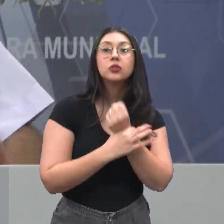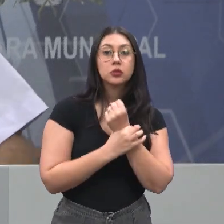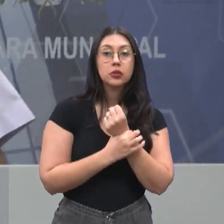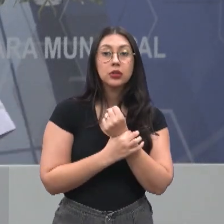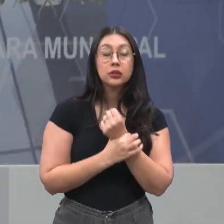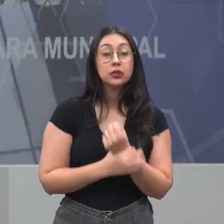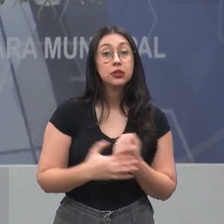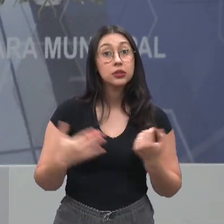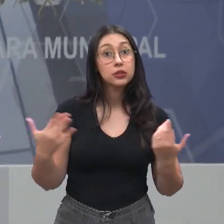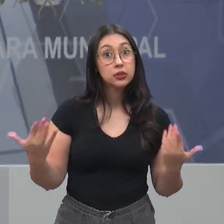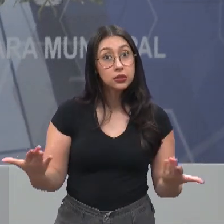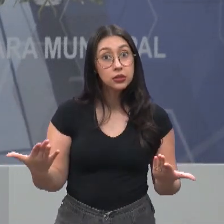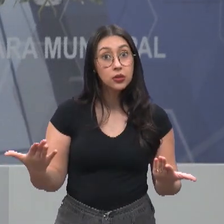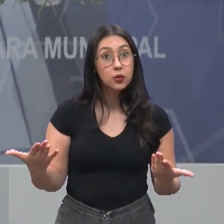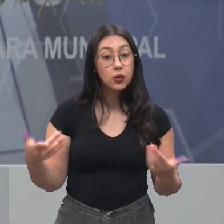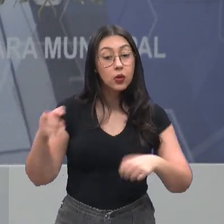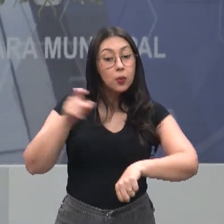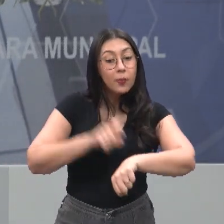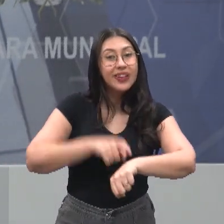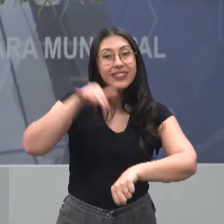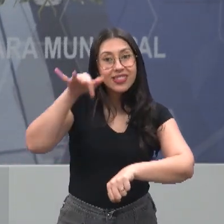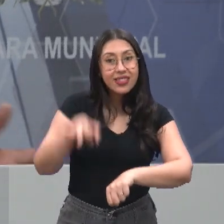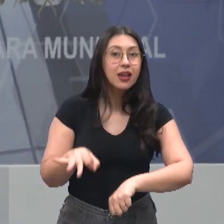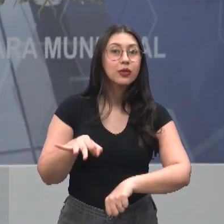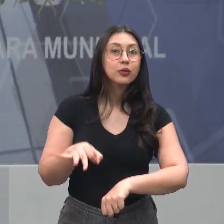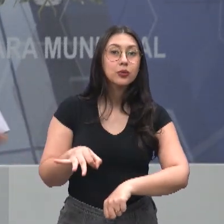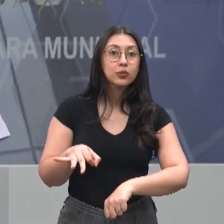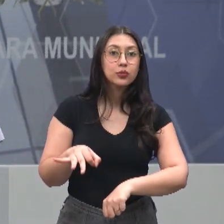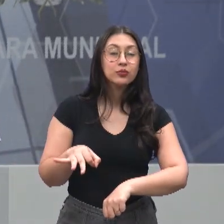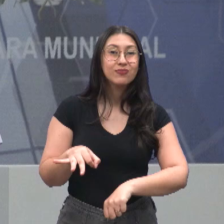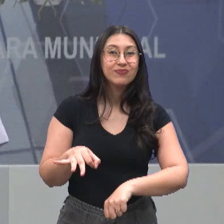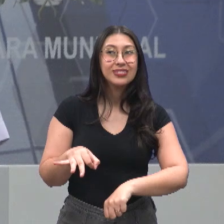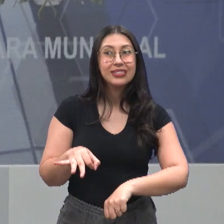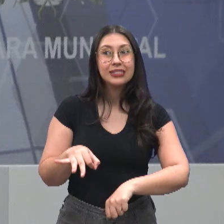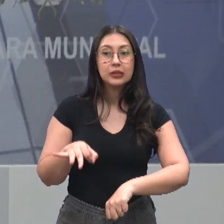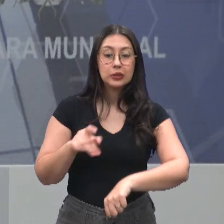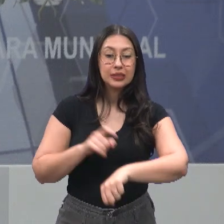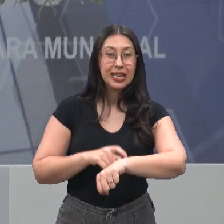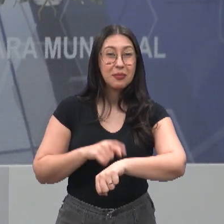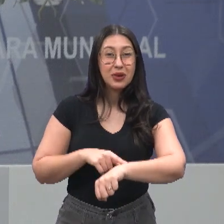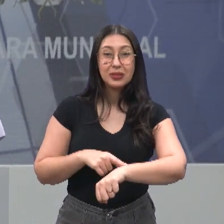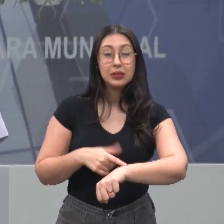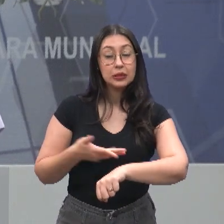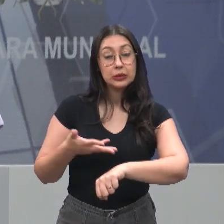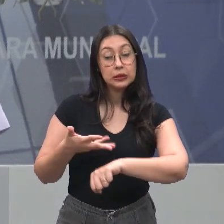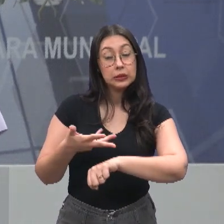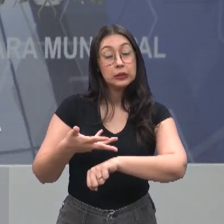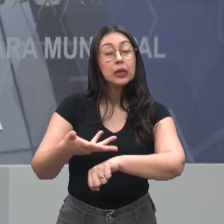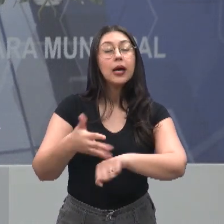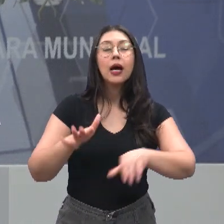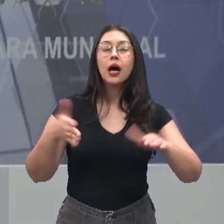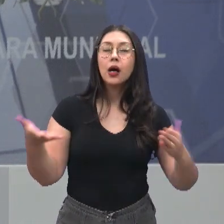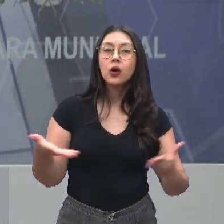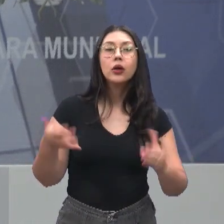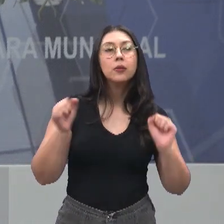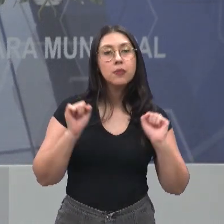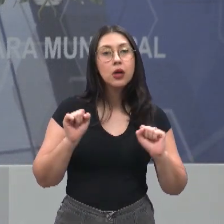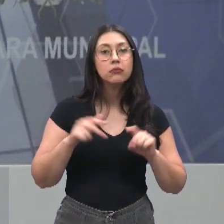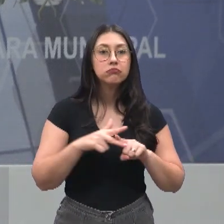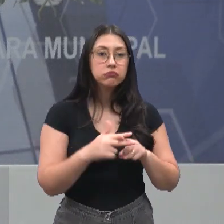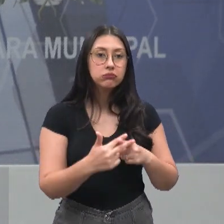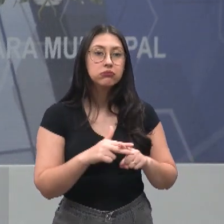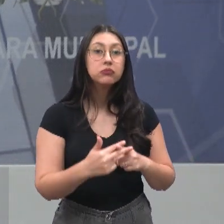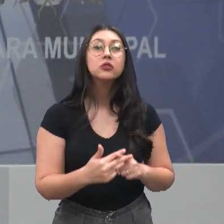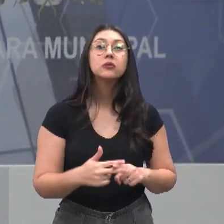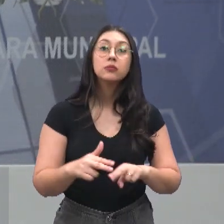acho que chegou numa boa hora, já tinha passado um pouco do tempo, mas sempre é tempo de se corrigir. Então, quero dizer